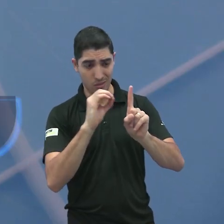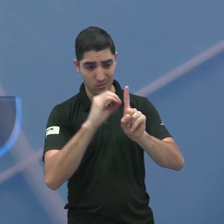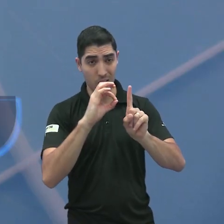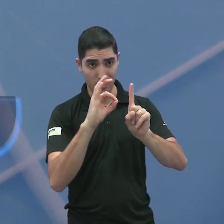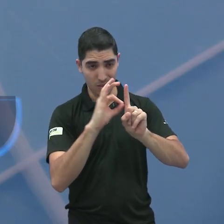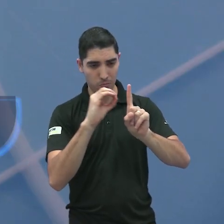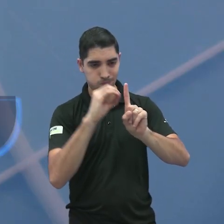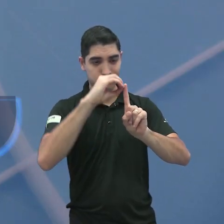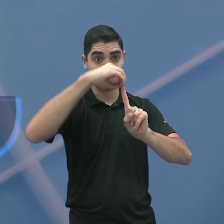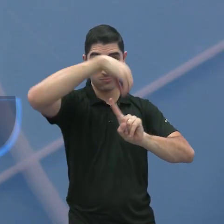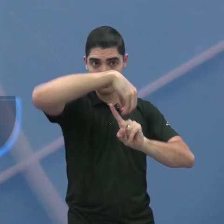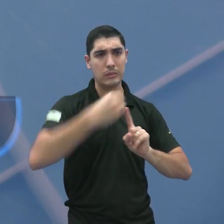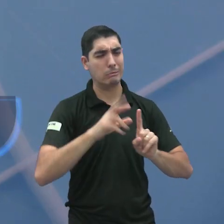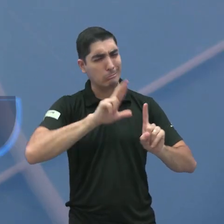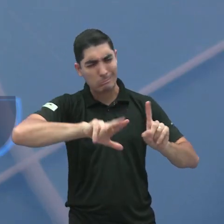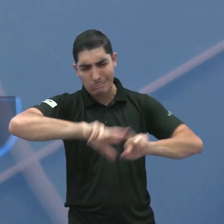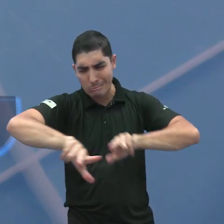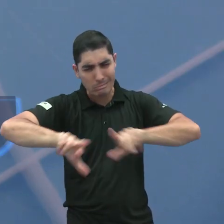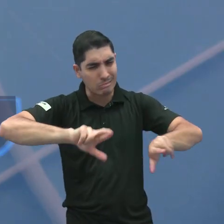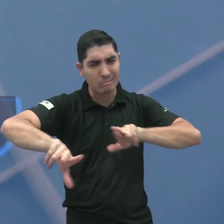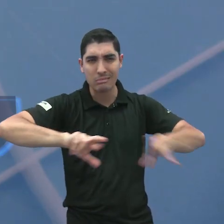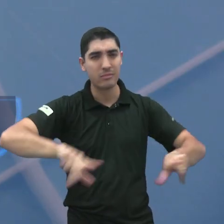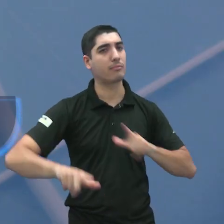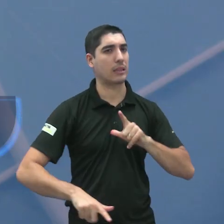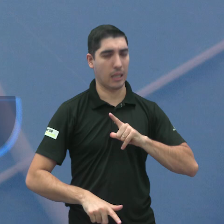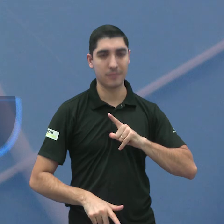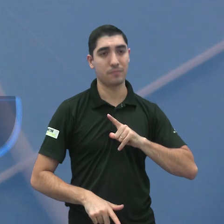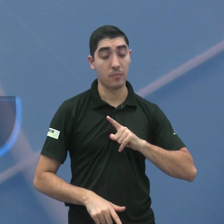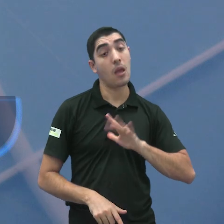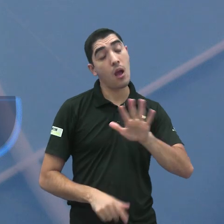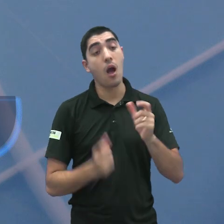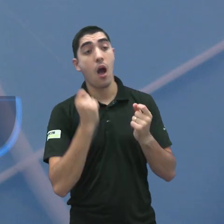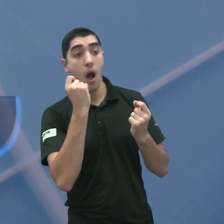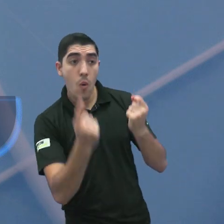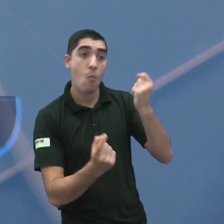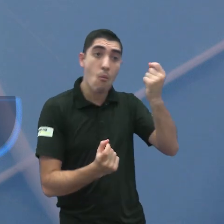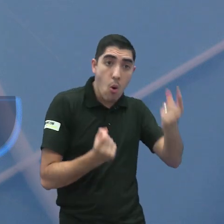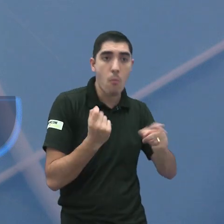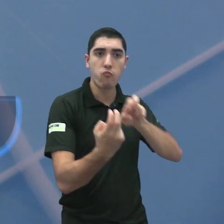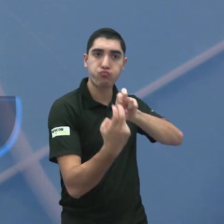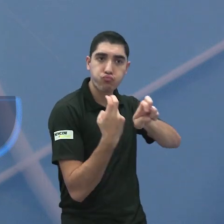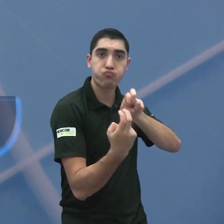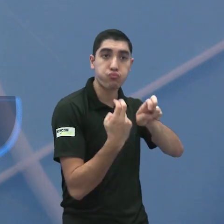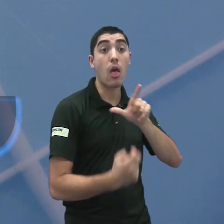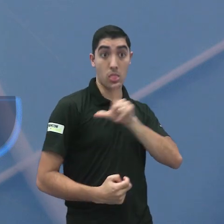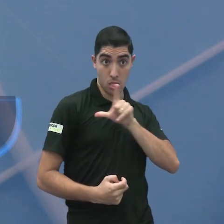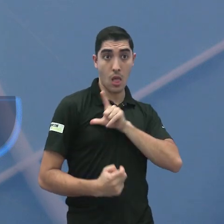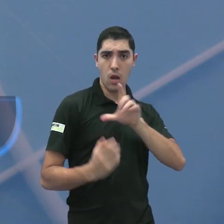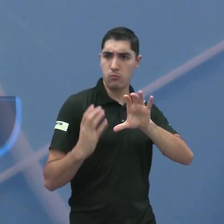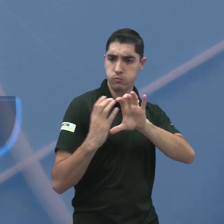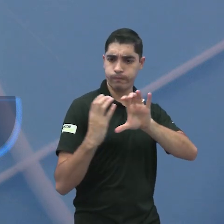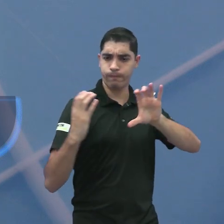transportar esses grãos, né? Algumas ferrovias, algumas composições ainda carregam containers, né, de